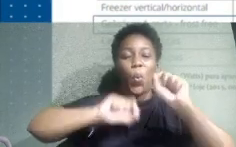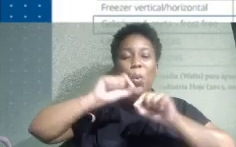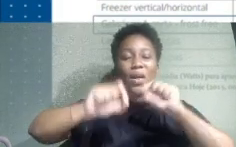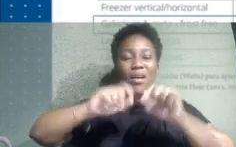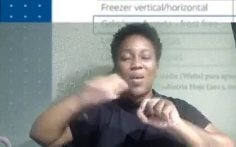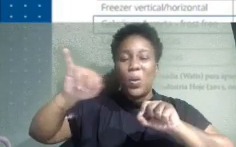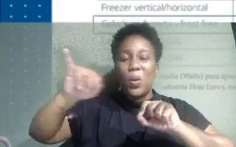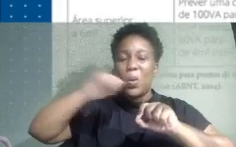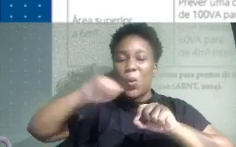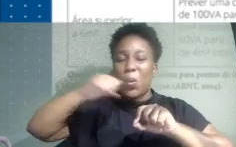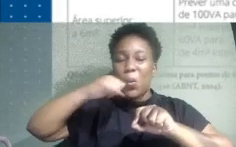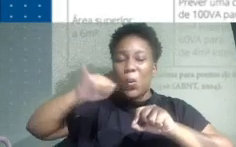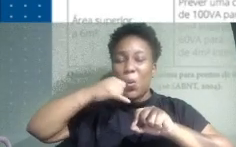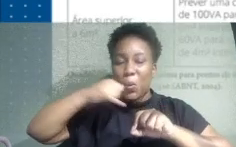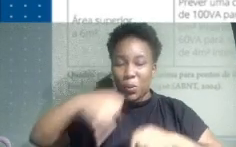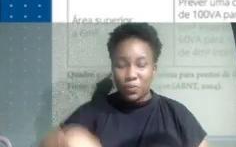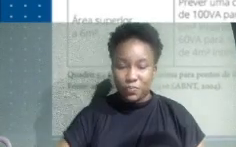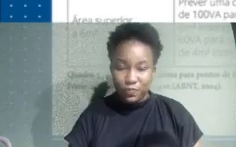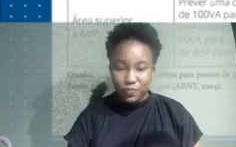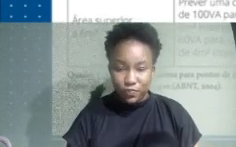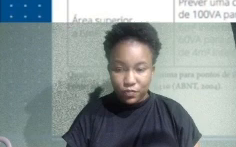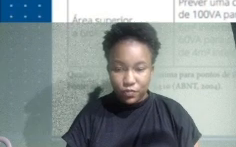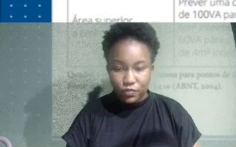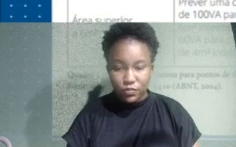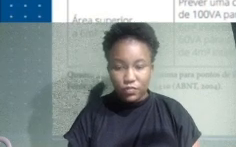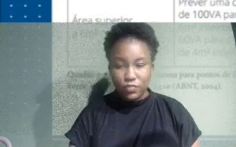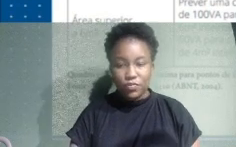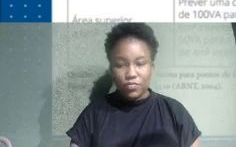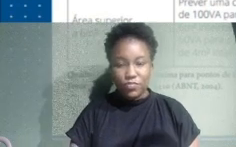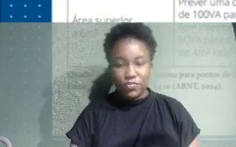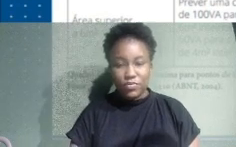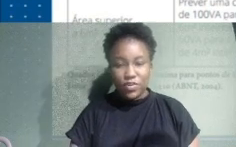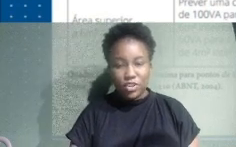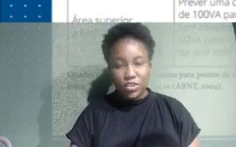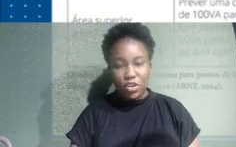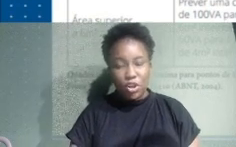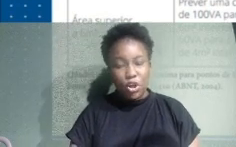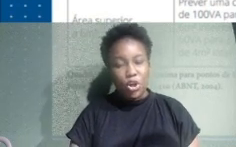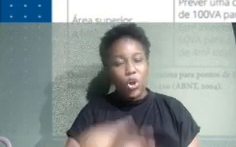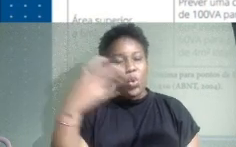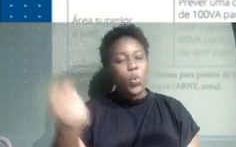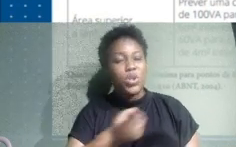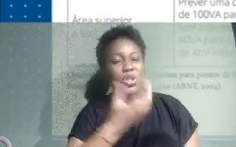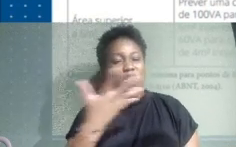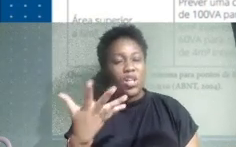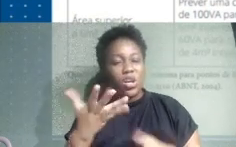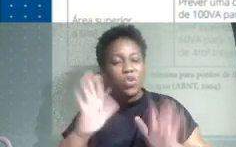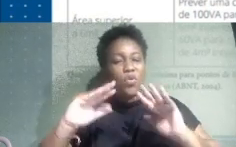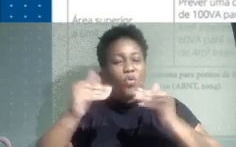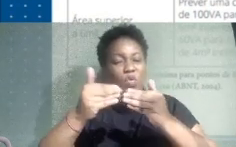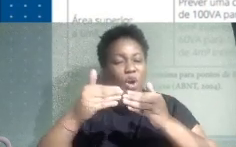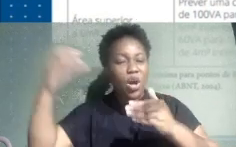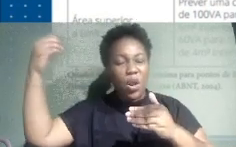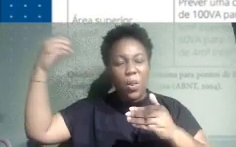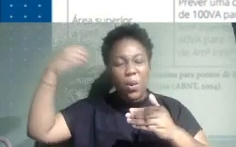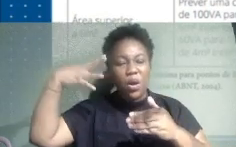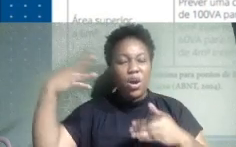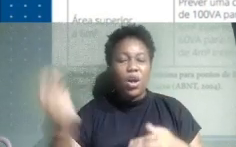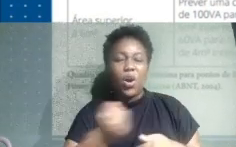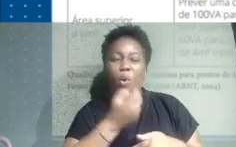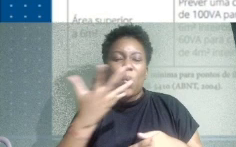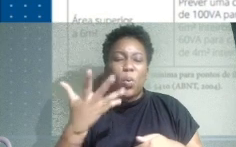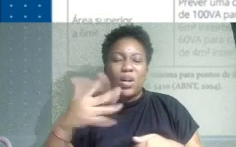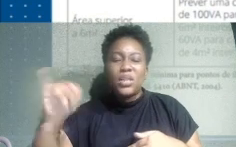nos valores aí de potência média. Com relação à quantidade mínima para pontos de iluminação, pessoal. Ah, quantas lâmpadas eu tenho que ter